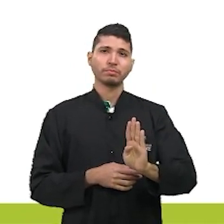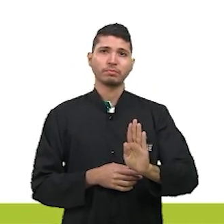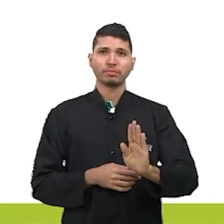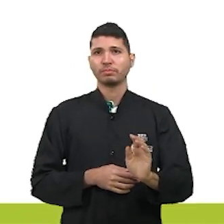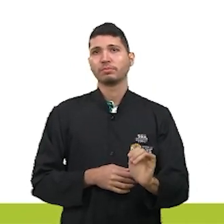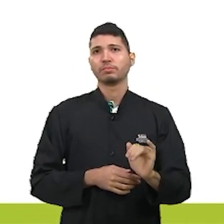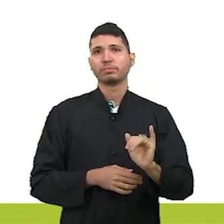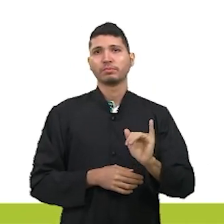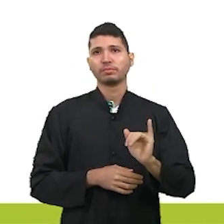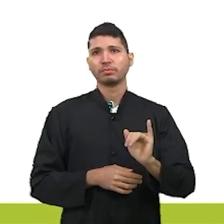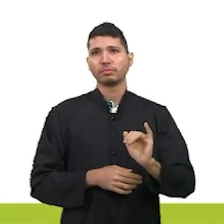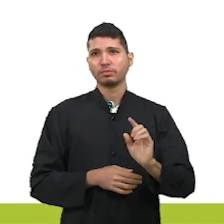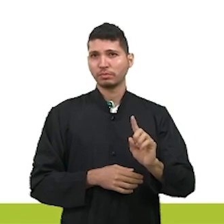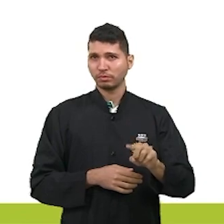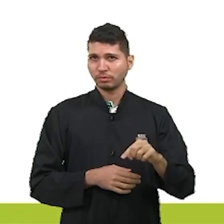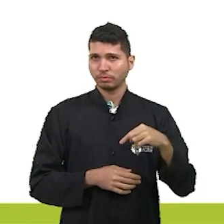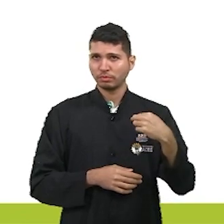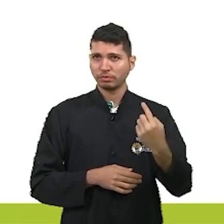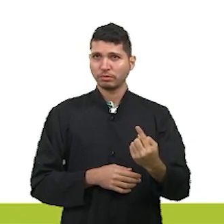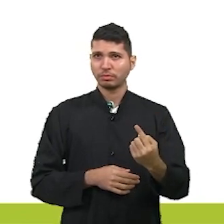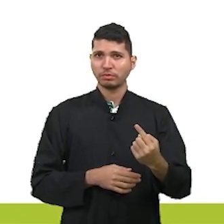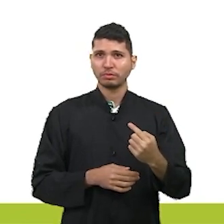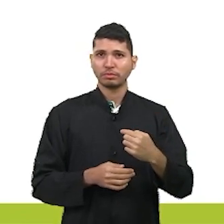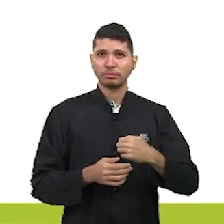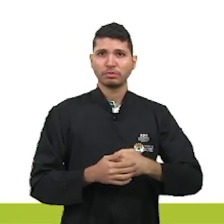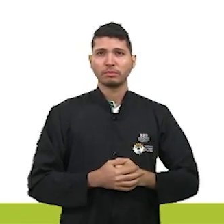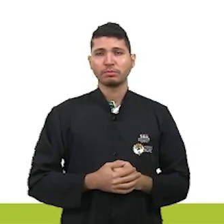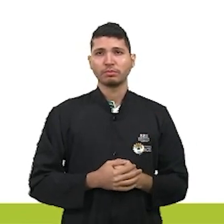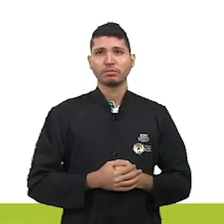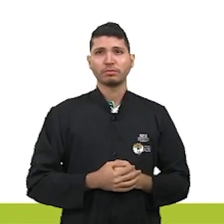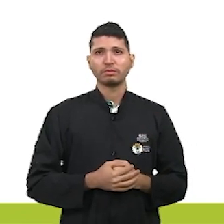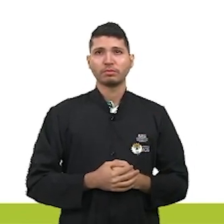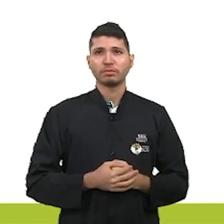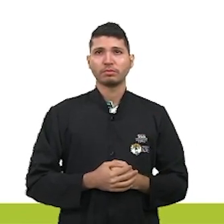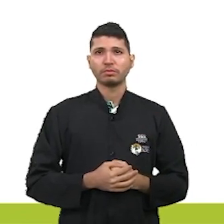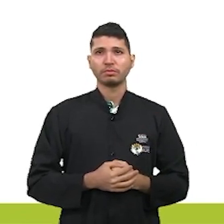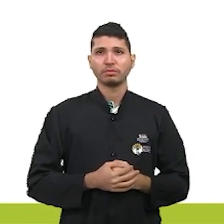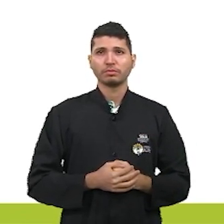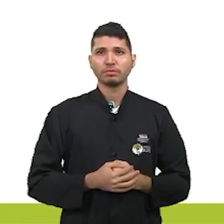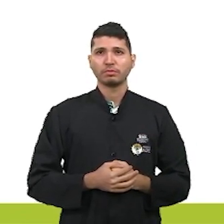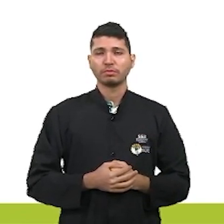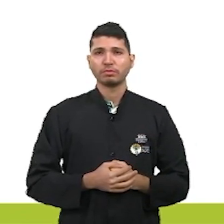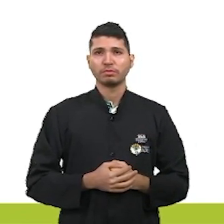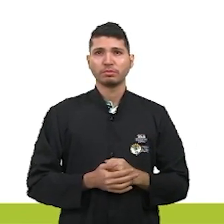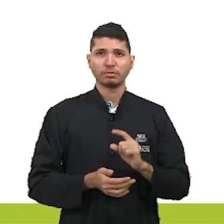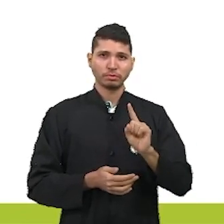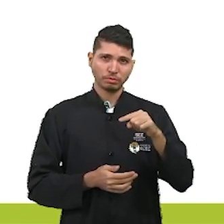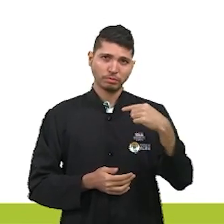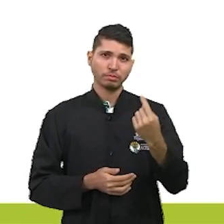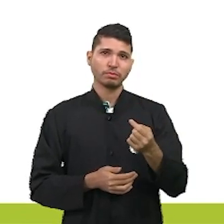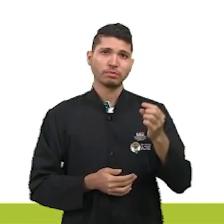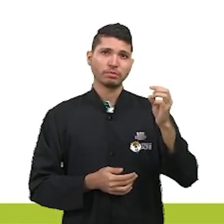e depois com MR, né? Isso, MR.